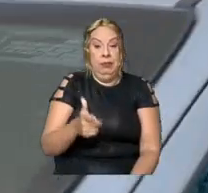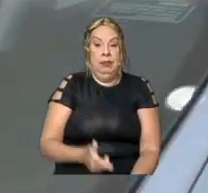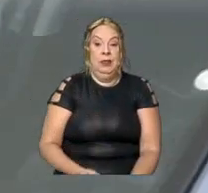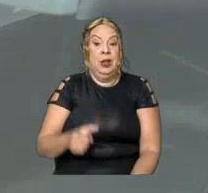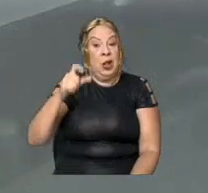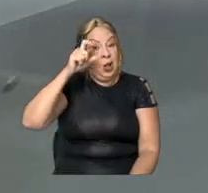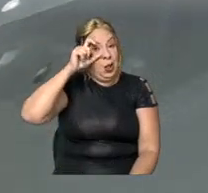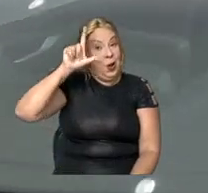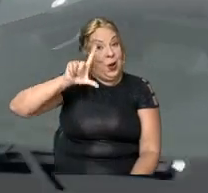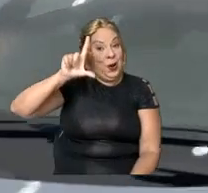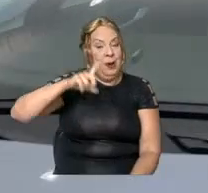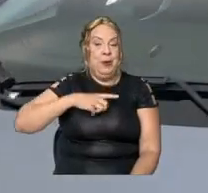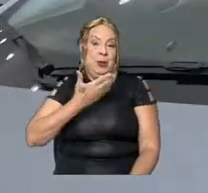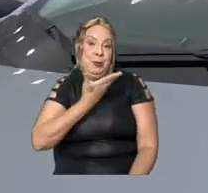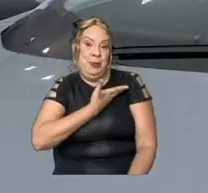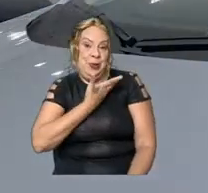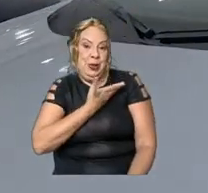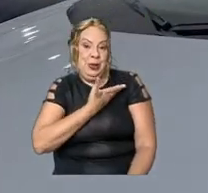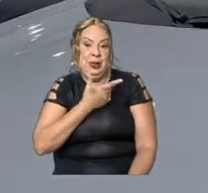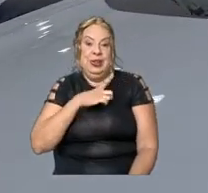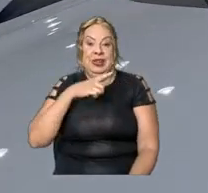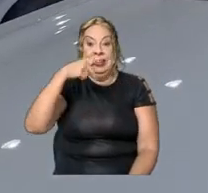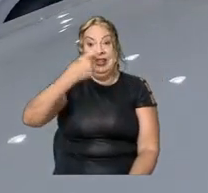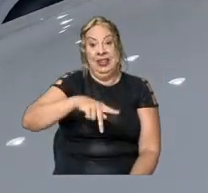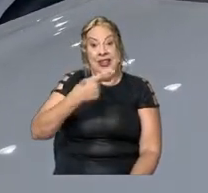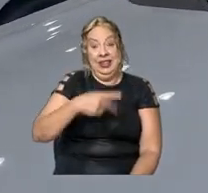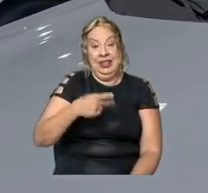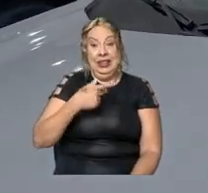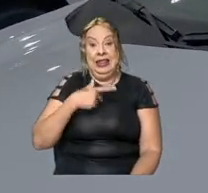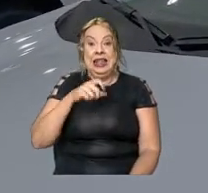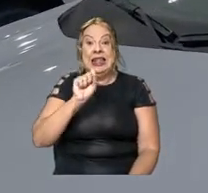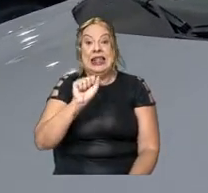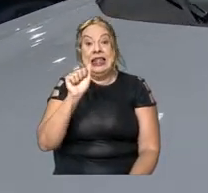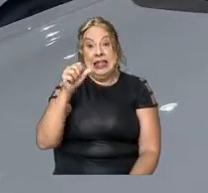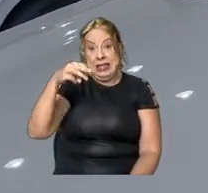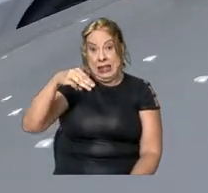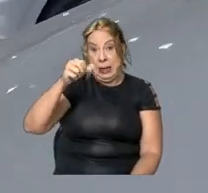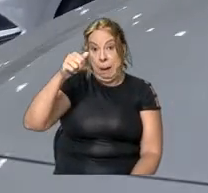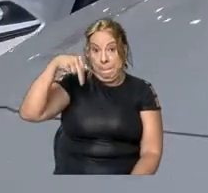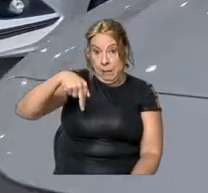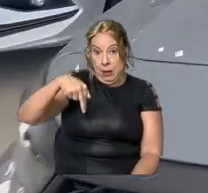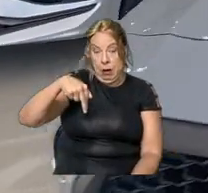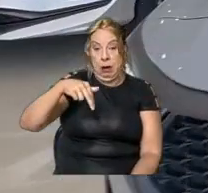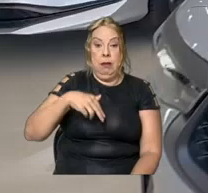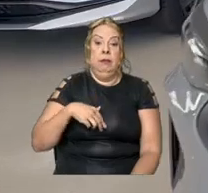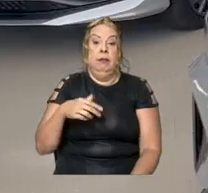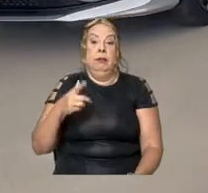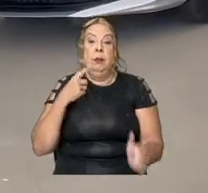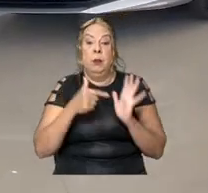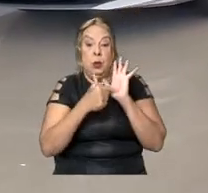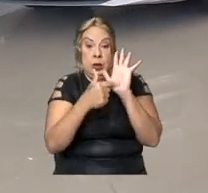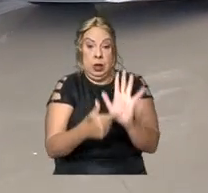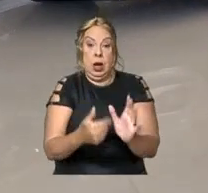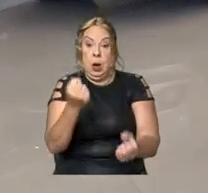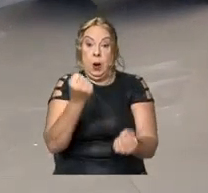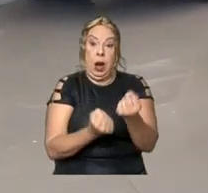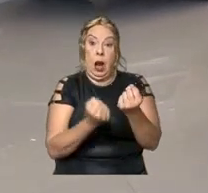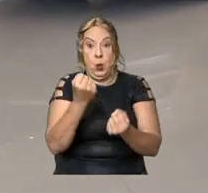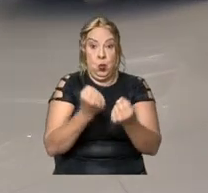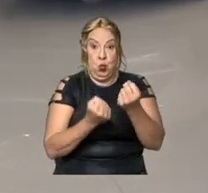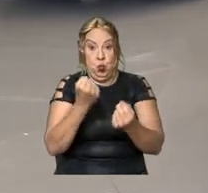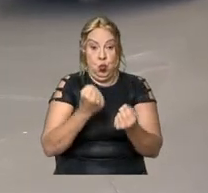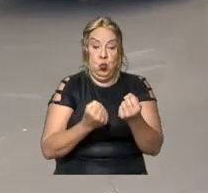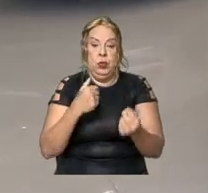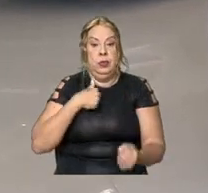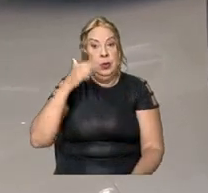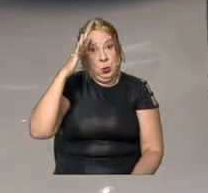Meus amigos, Jack Júnior, estou diretamente da Saman Fiat para mostrar esse carrão. Olha só, é ou não é o carrão dos sonhos? É